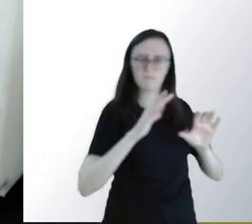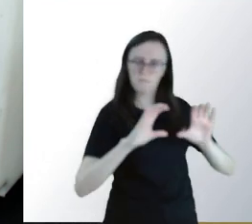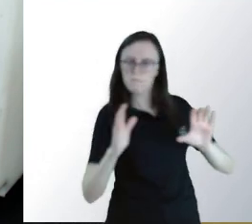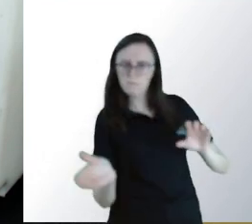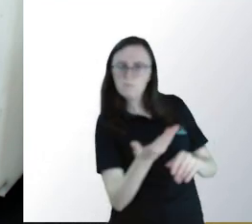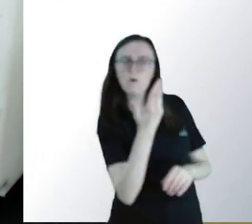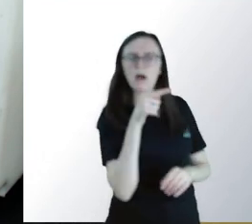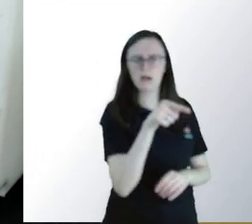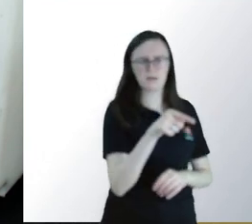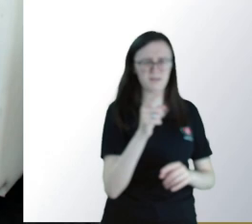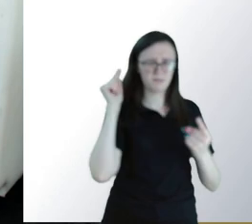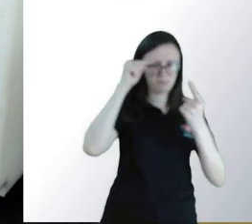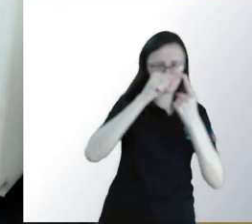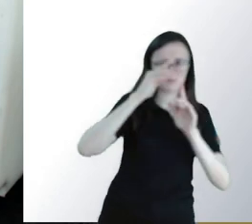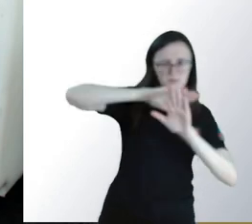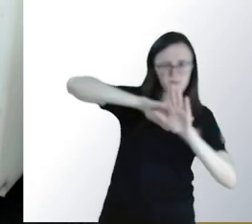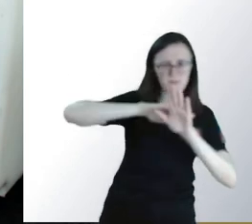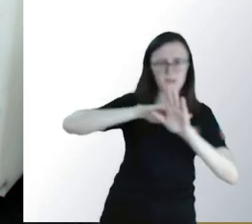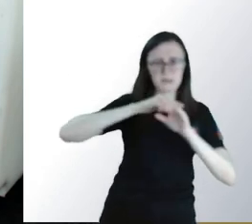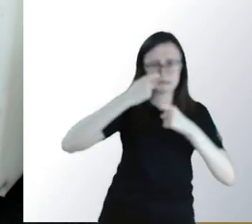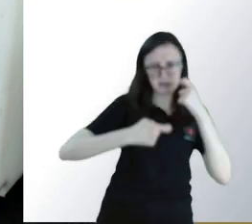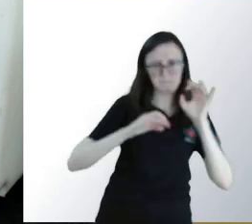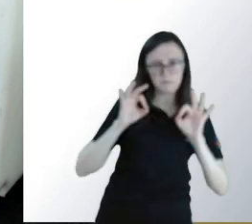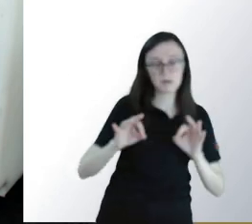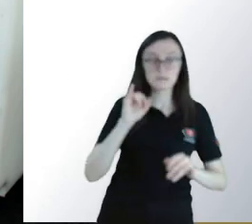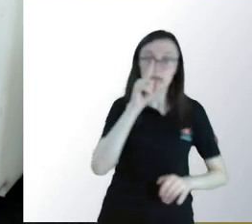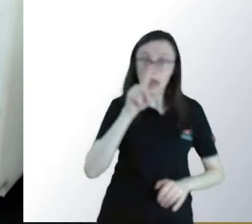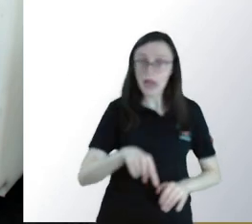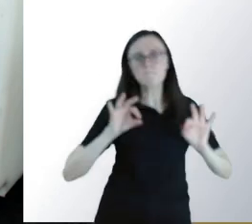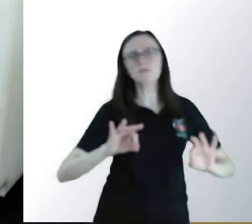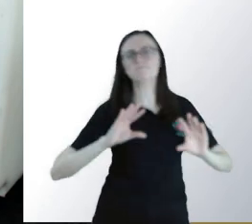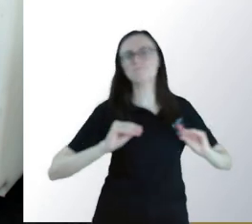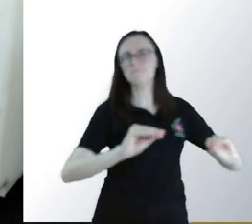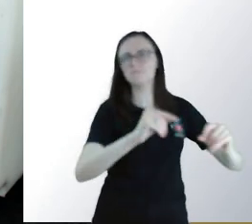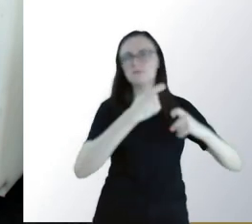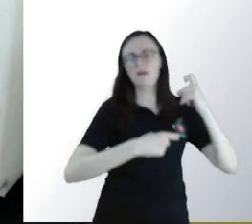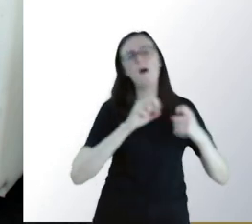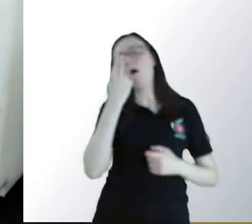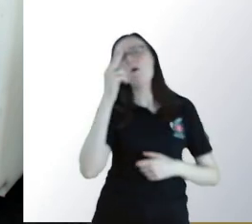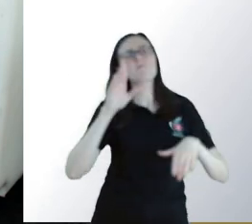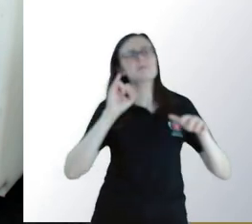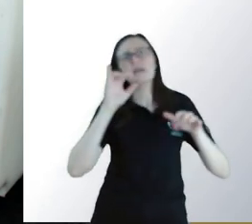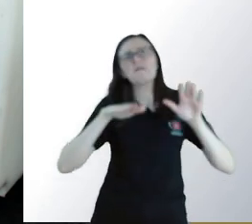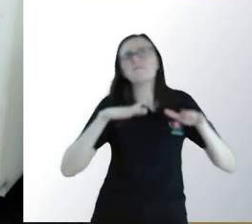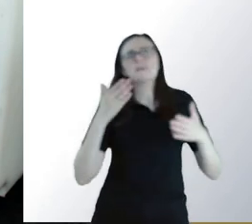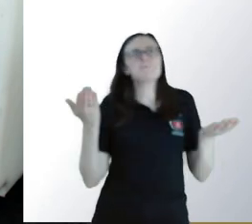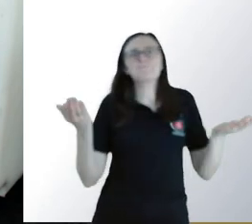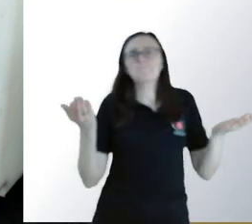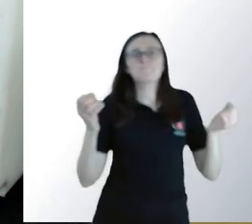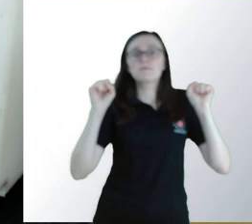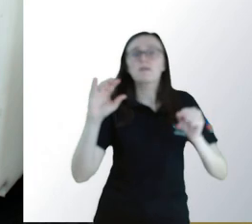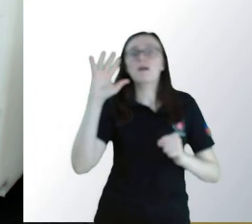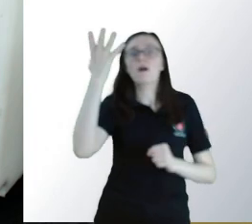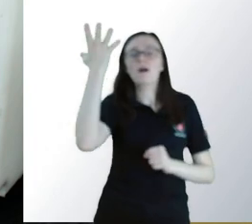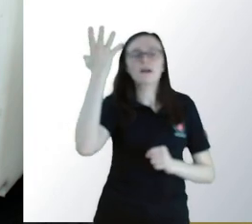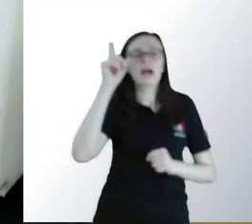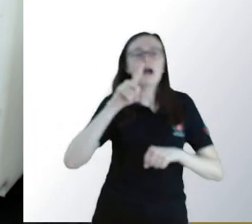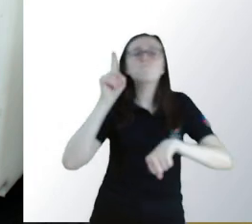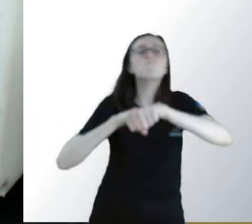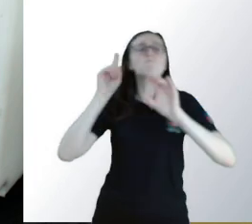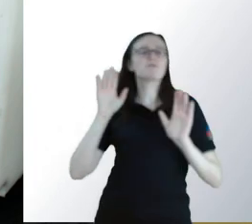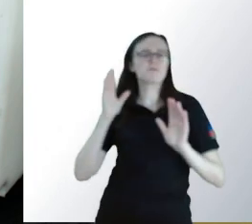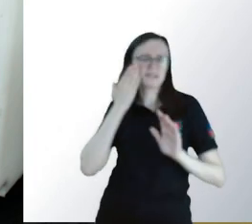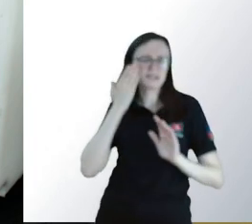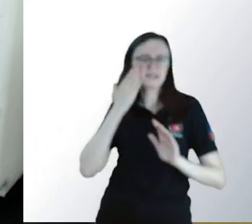essa conotação sexual, porque daí sim nós estamos diante de importunação, ou se, por exemplo, foi uma questão ali do momento,